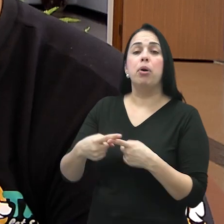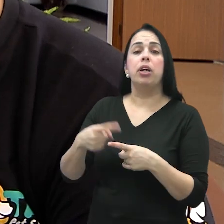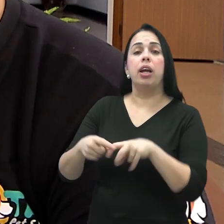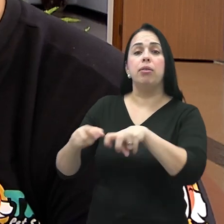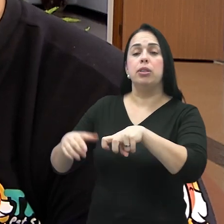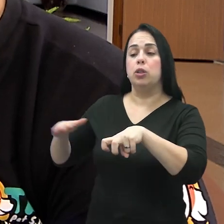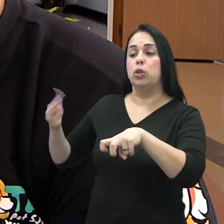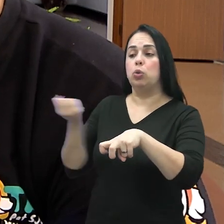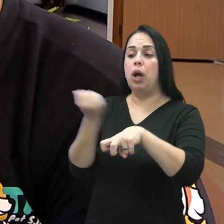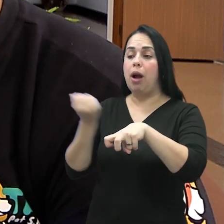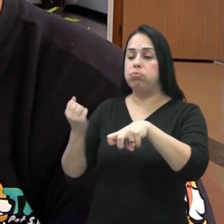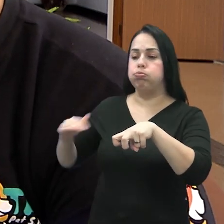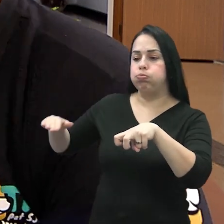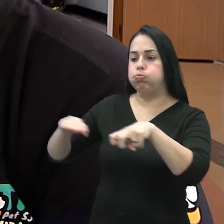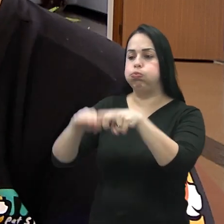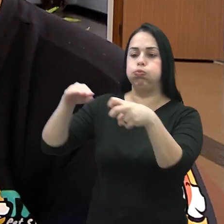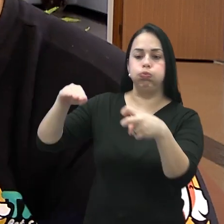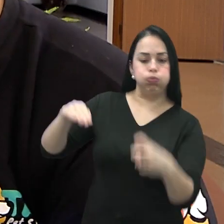precisa internar,